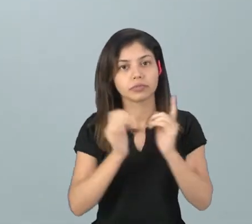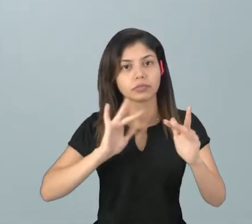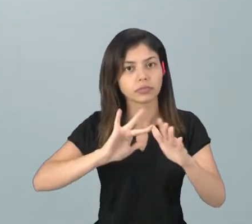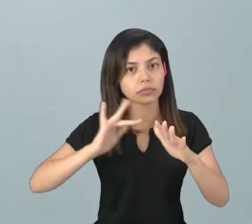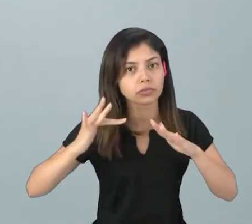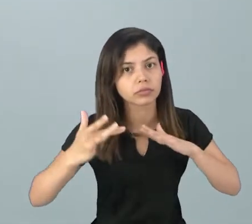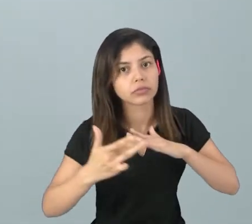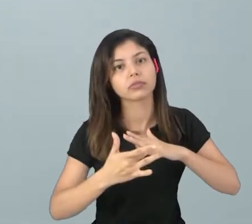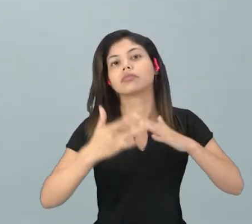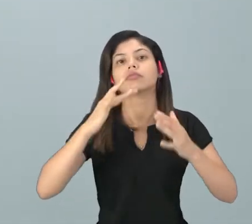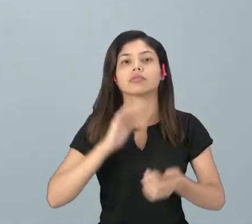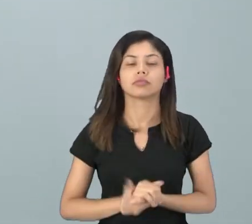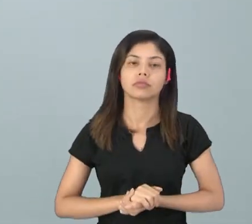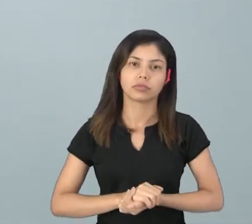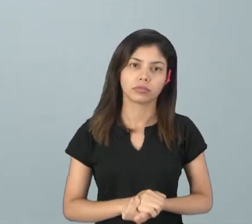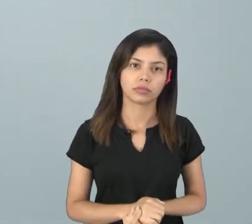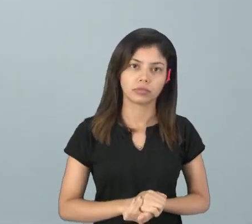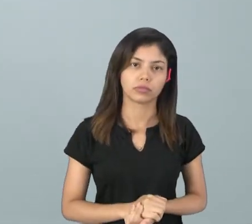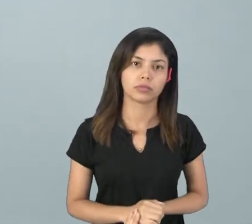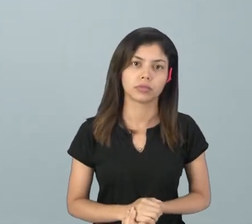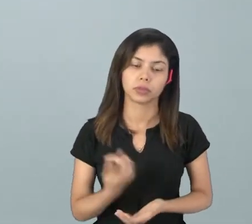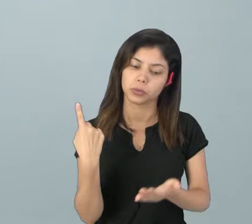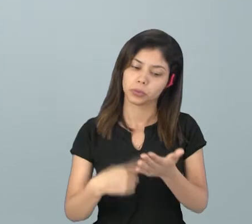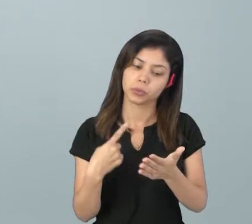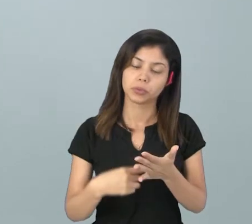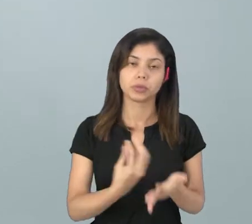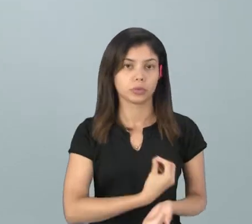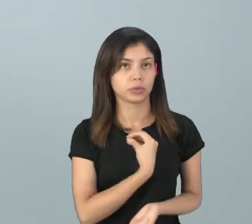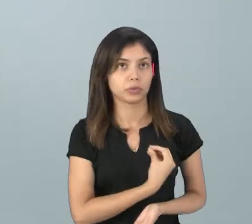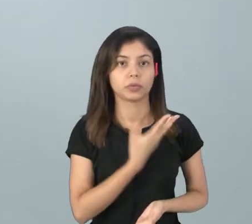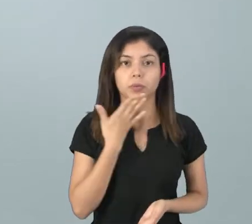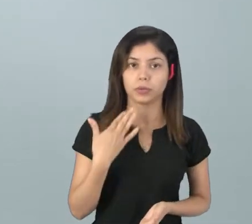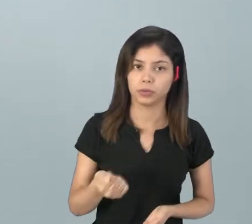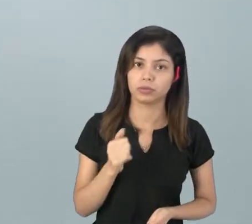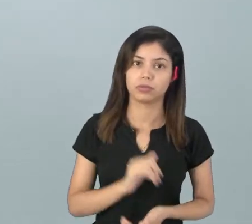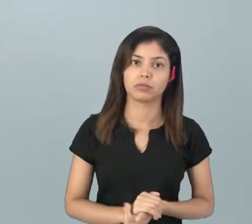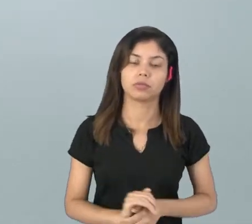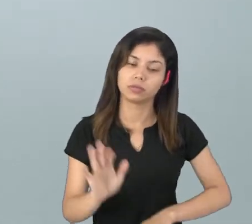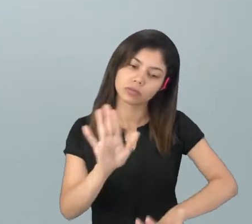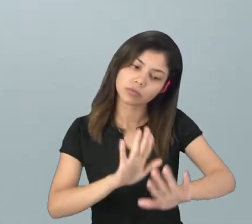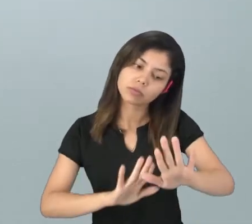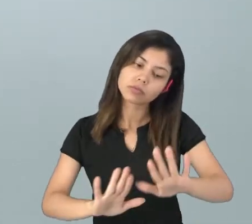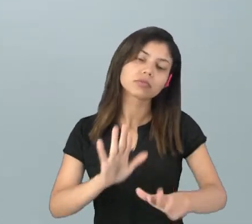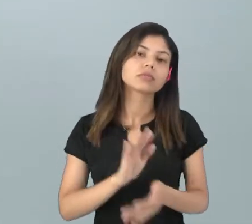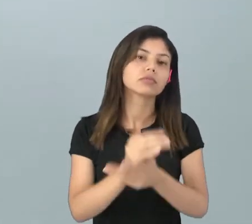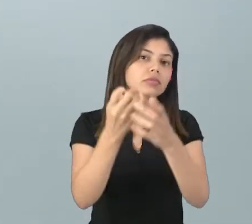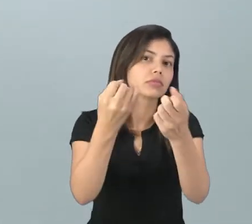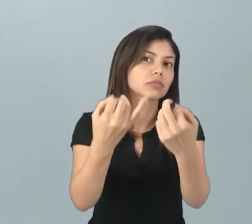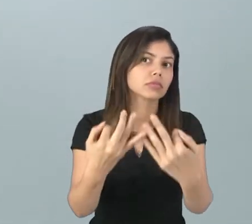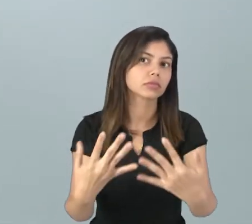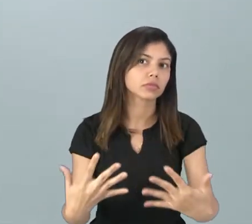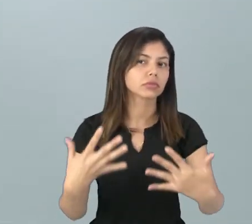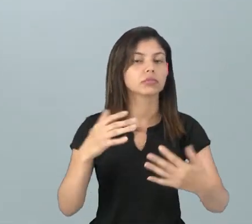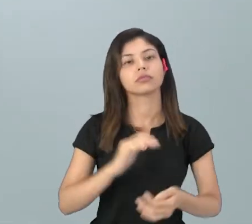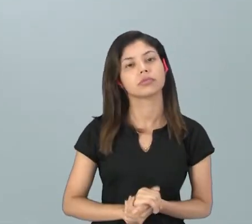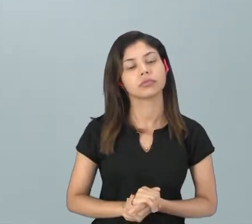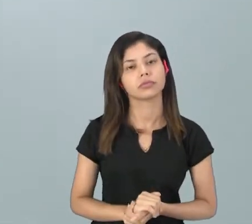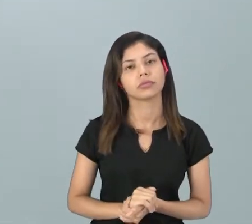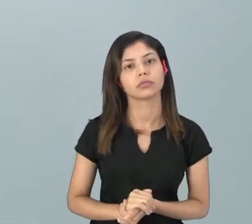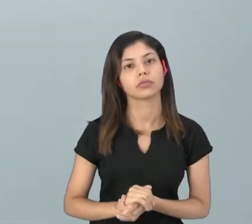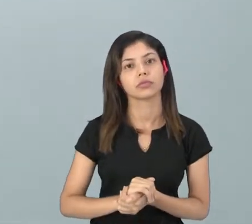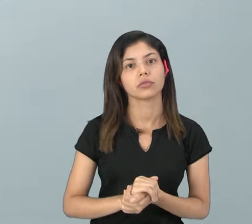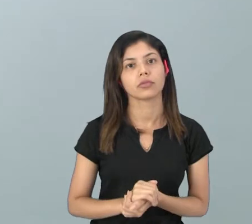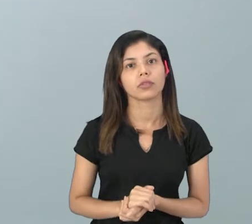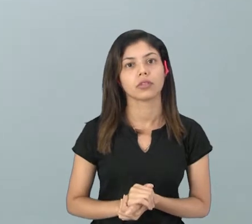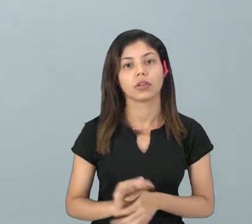venha trazer condições de vida, aquilo que venha trazer orientação, aquilo que venha preservar a vida